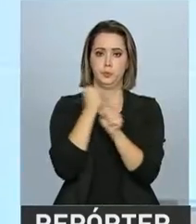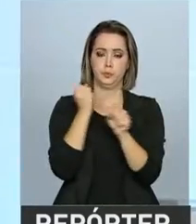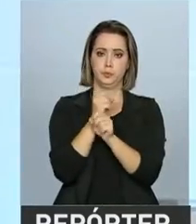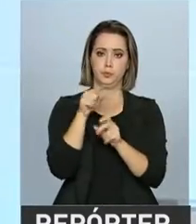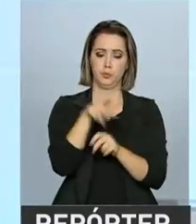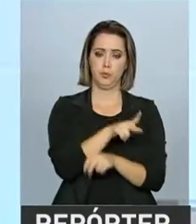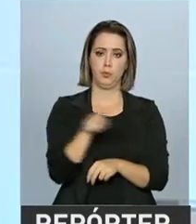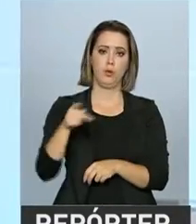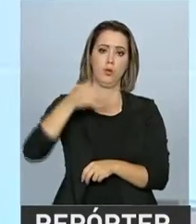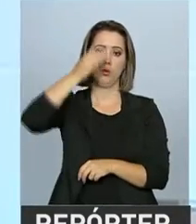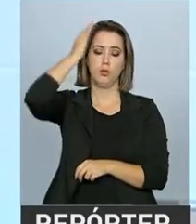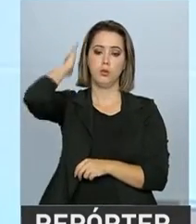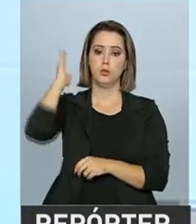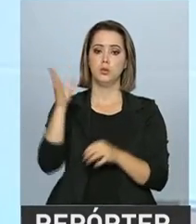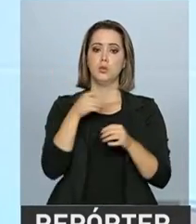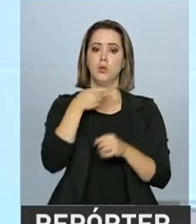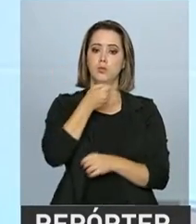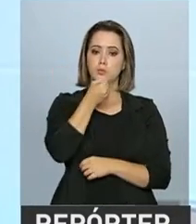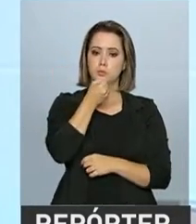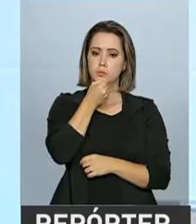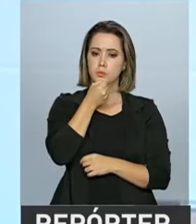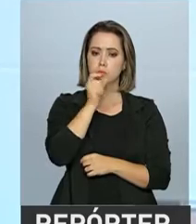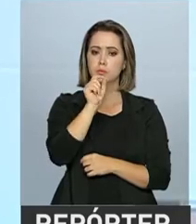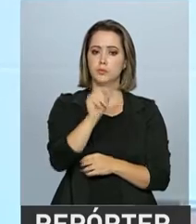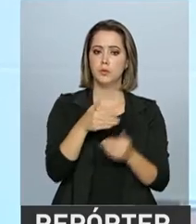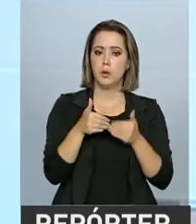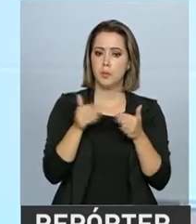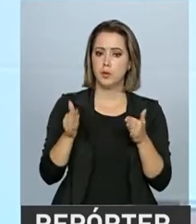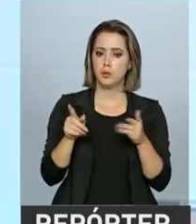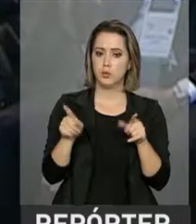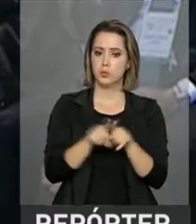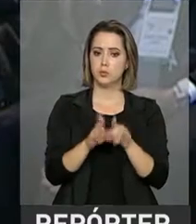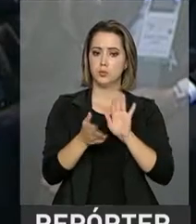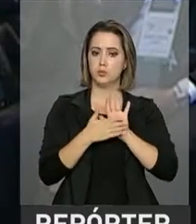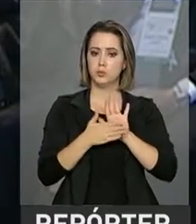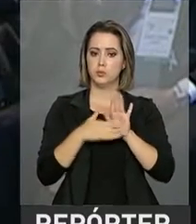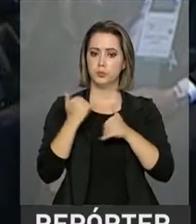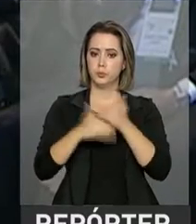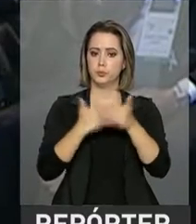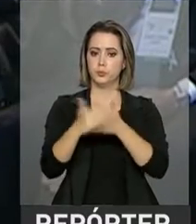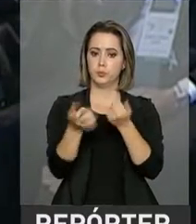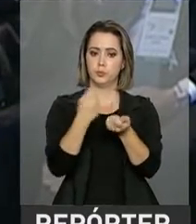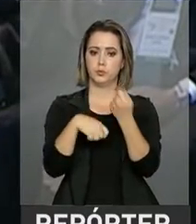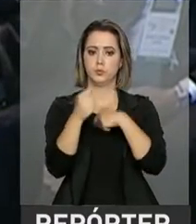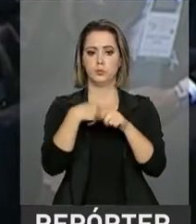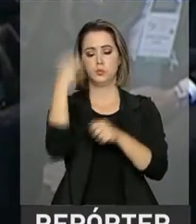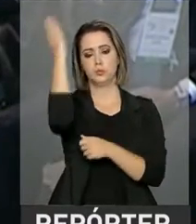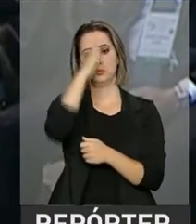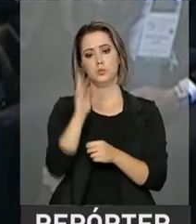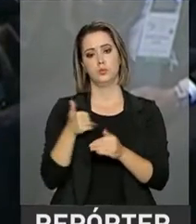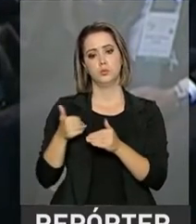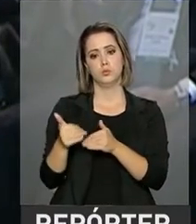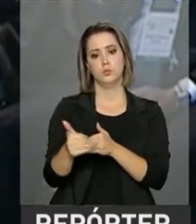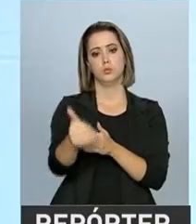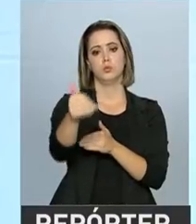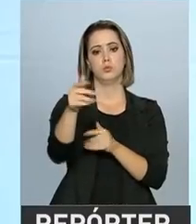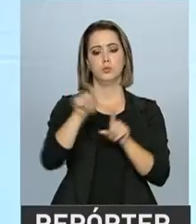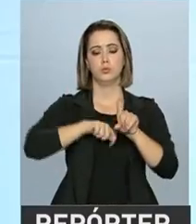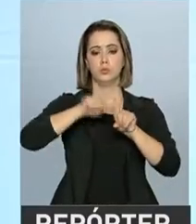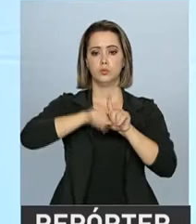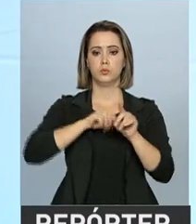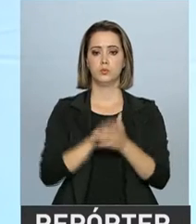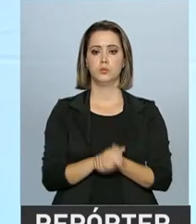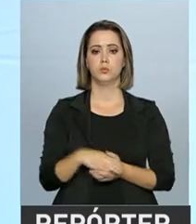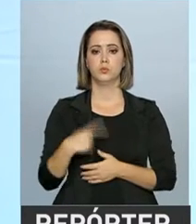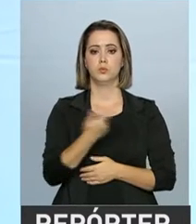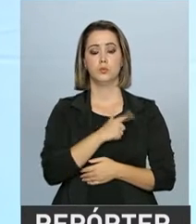O presidente Michel Temer discursou durante a abertura e apresentou os avanços na economia brasileira nos últimos meses. Nós temos um